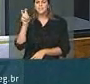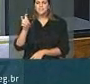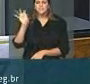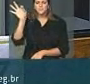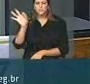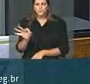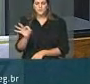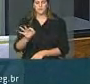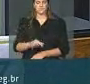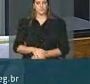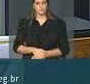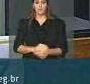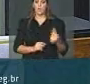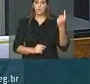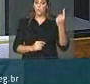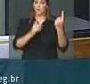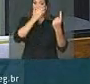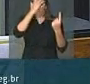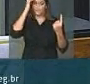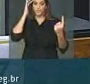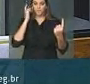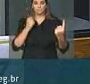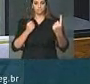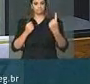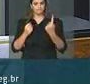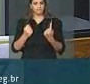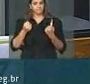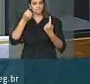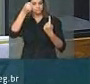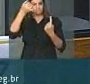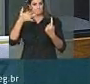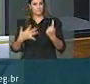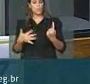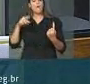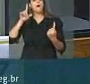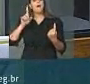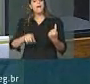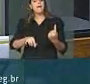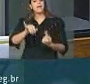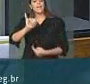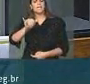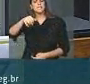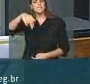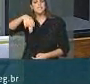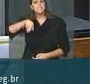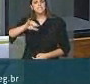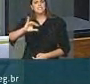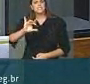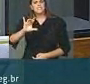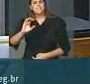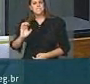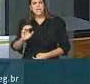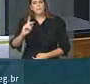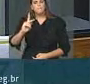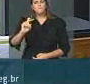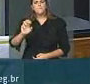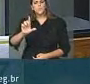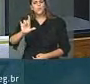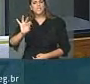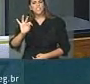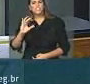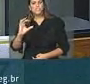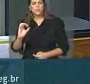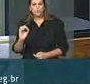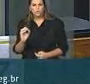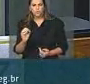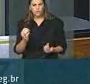E aí um dirigente me explicou que era um índice político. Na verdade, nós queríamos, no congresso da